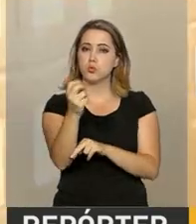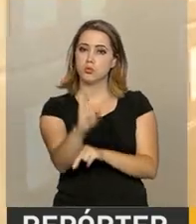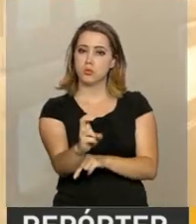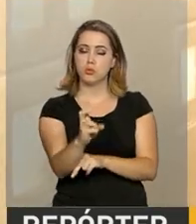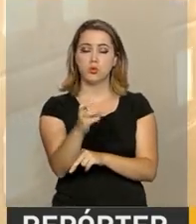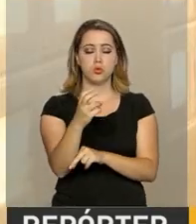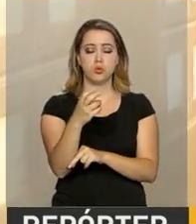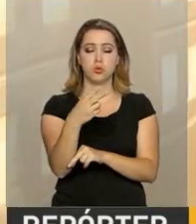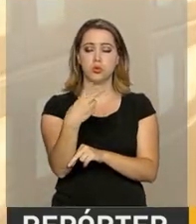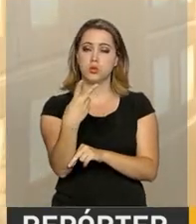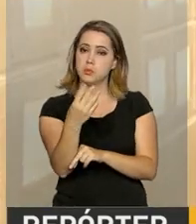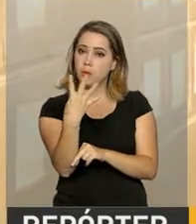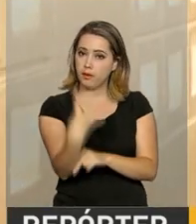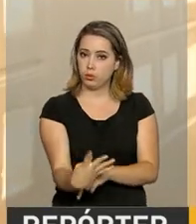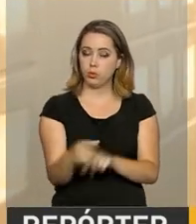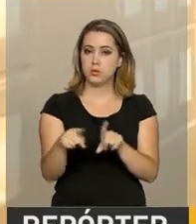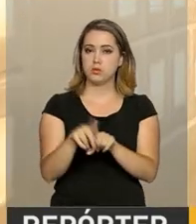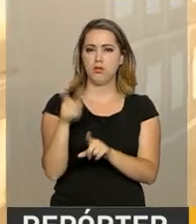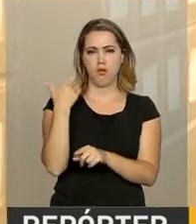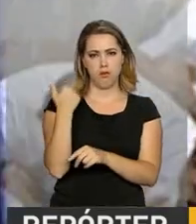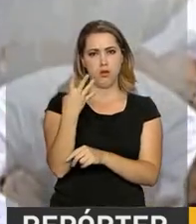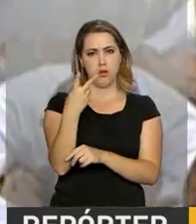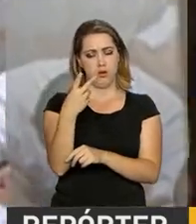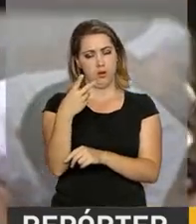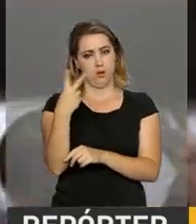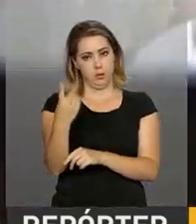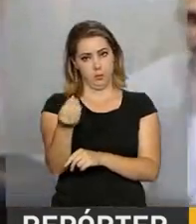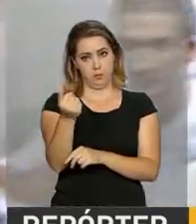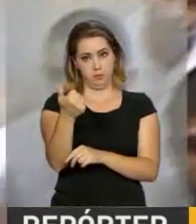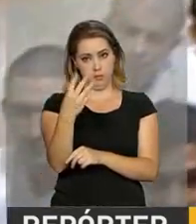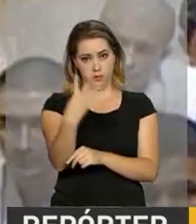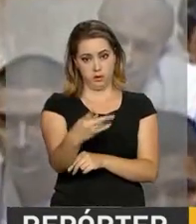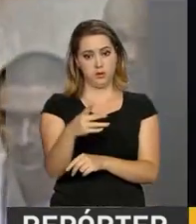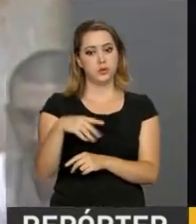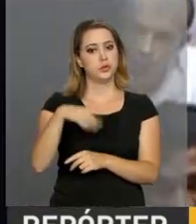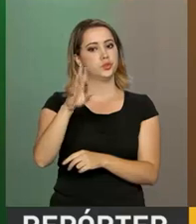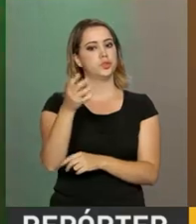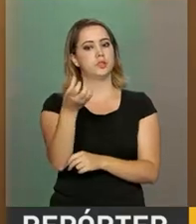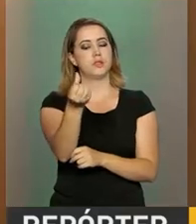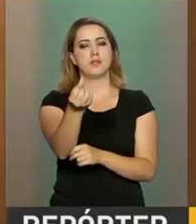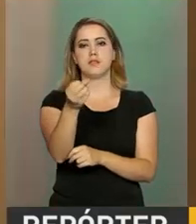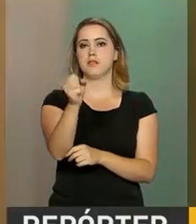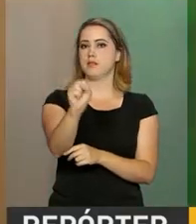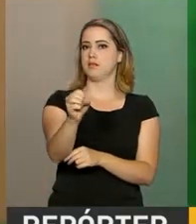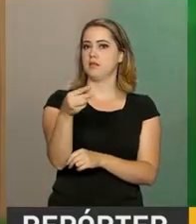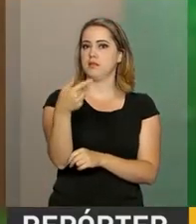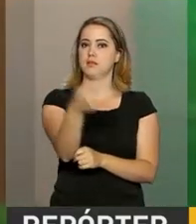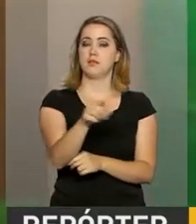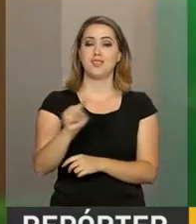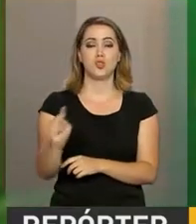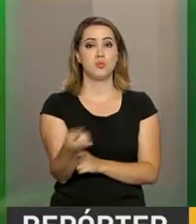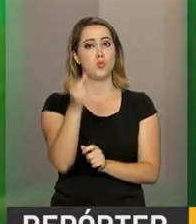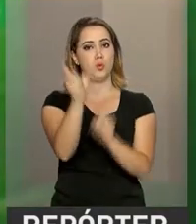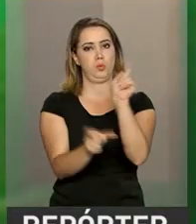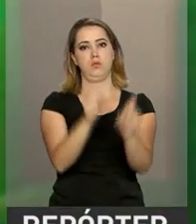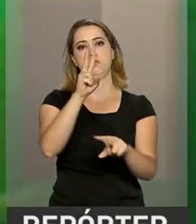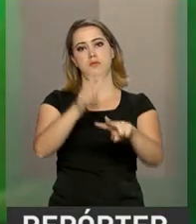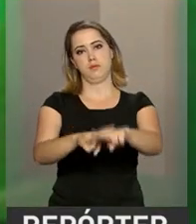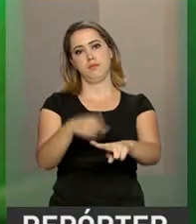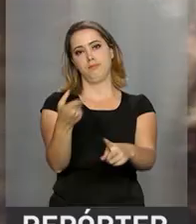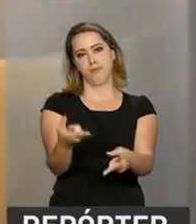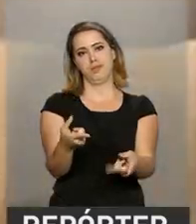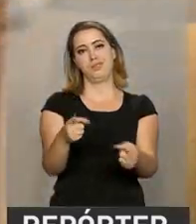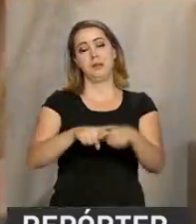havia no país naquela época mais de 607.000 pessoas presas em um sistema com capacidade